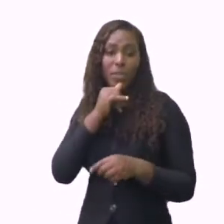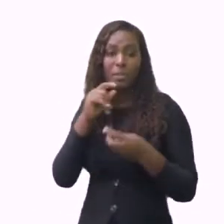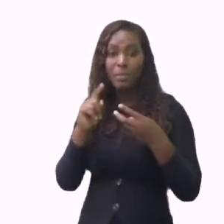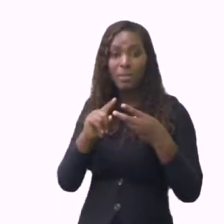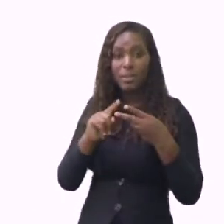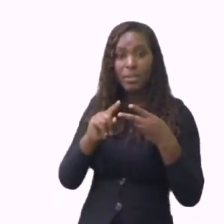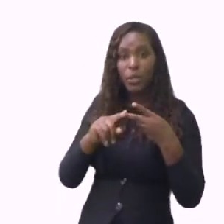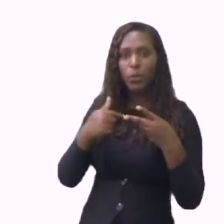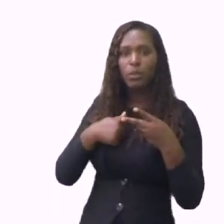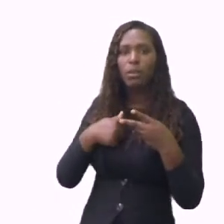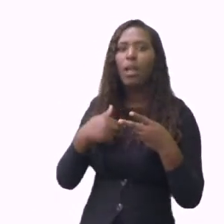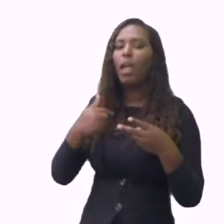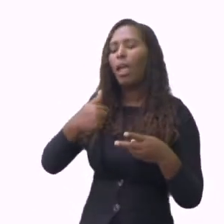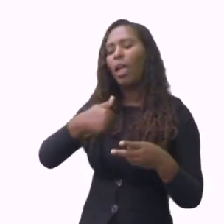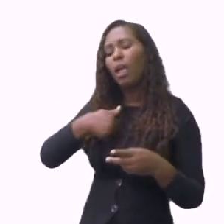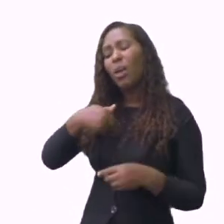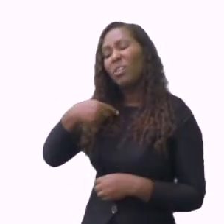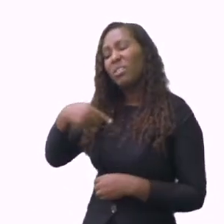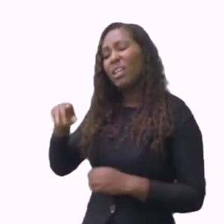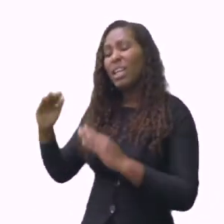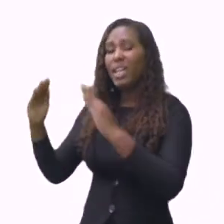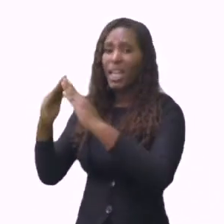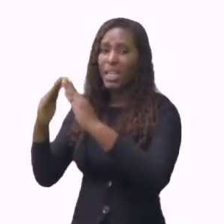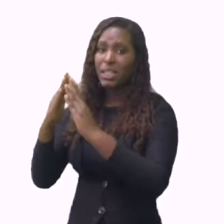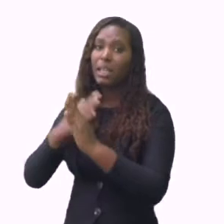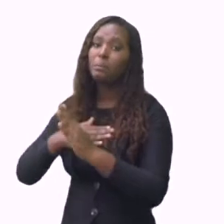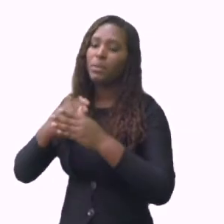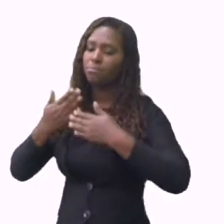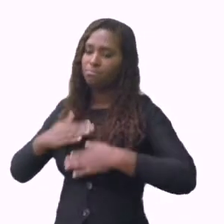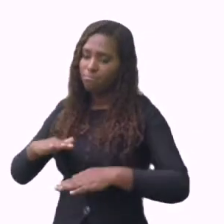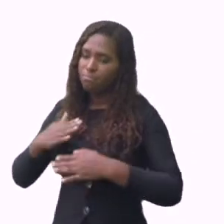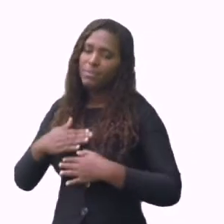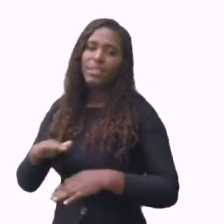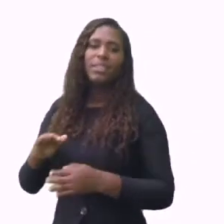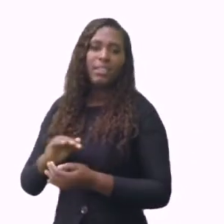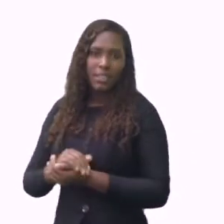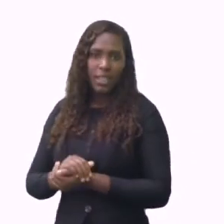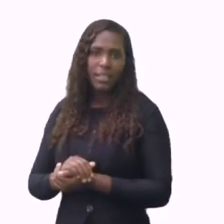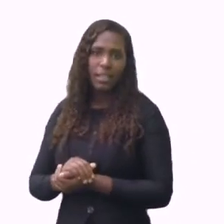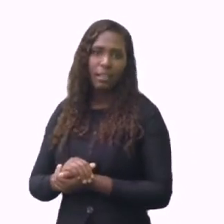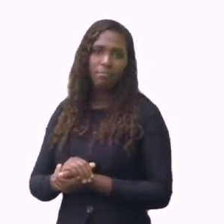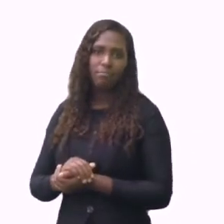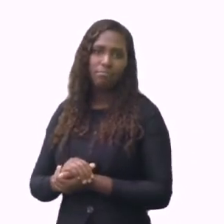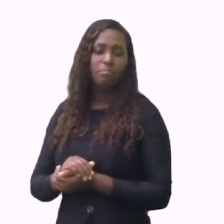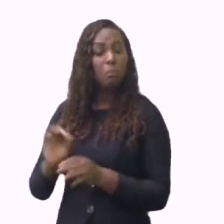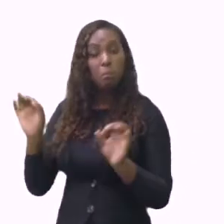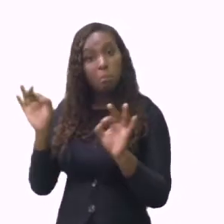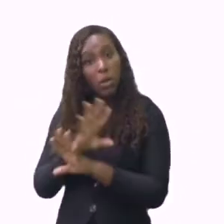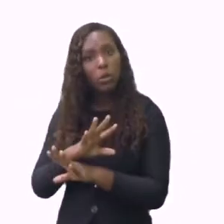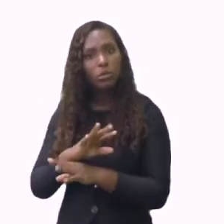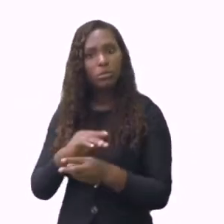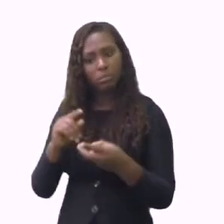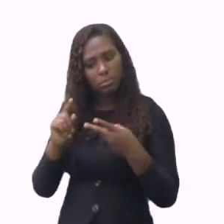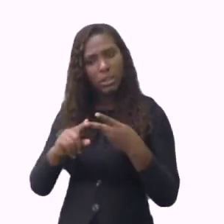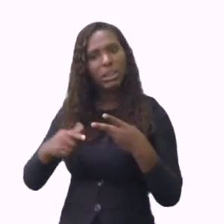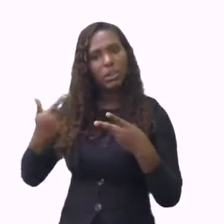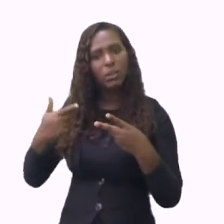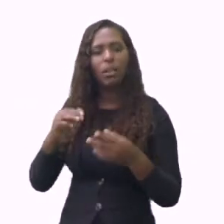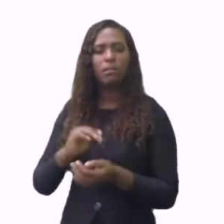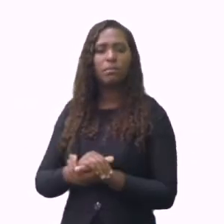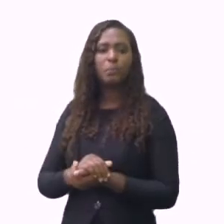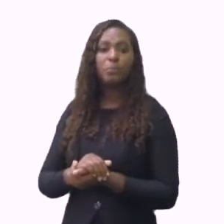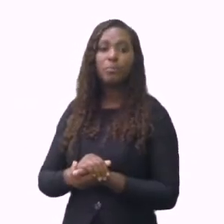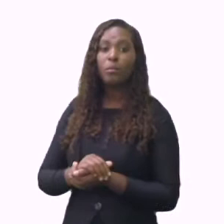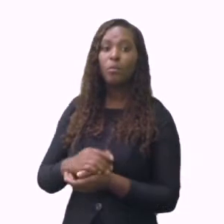final não é uma bolinha, a gente não faz uma bolinha com lápis, a gente não faz um círculo, a